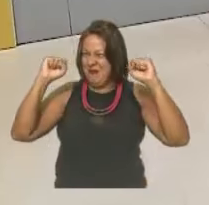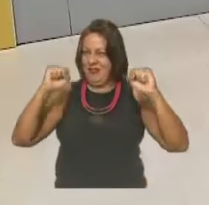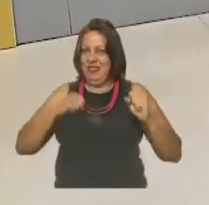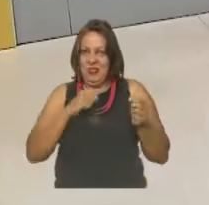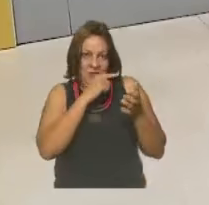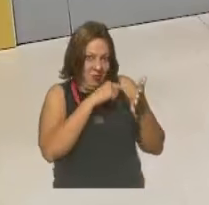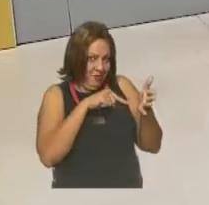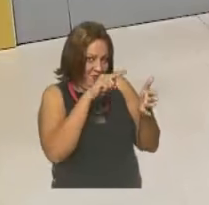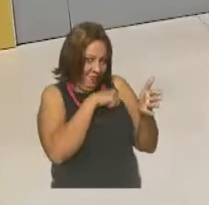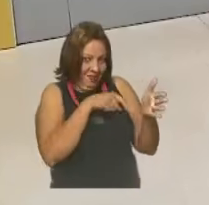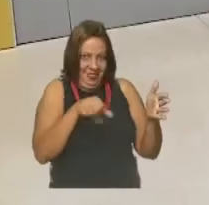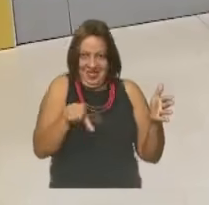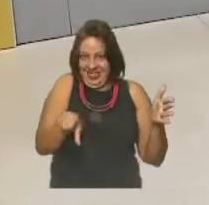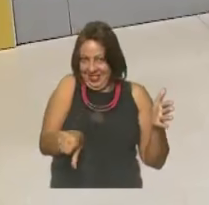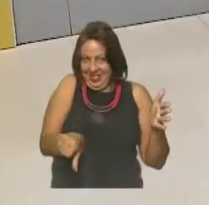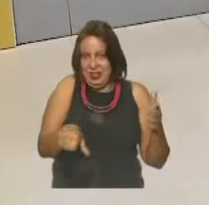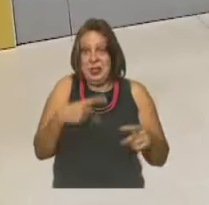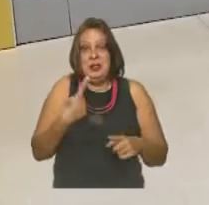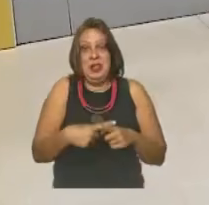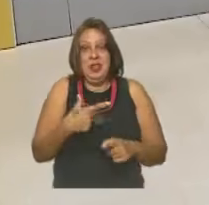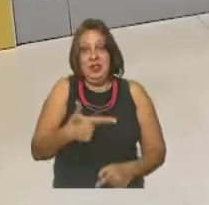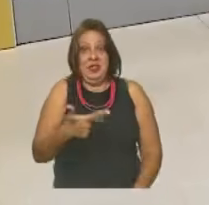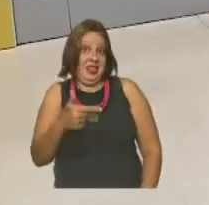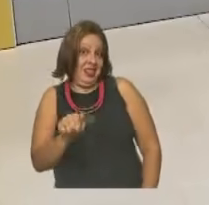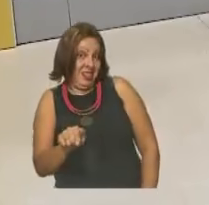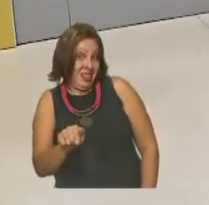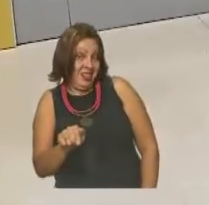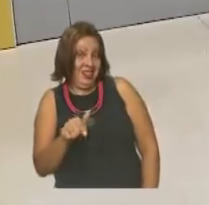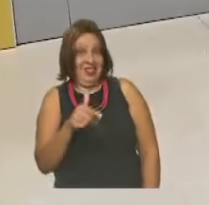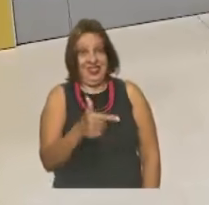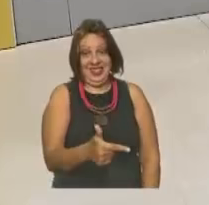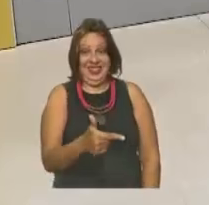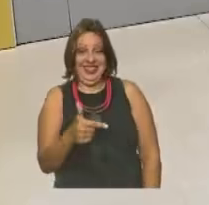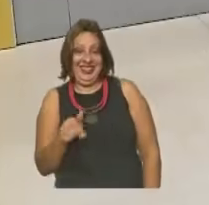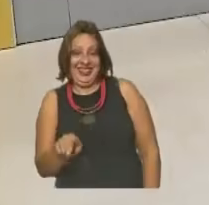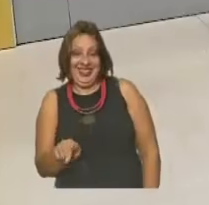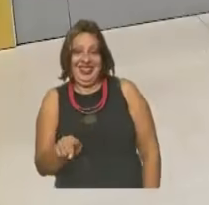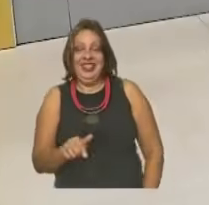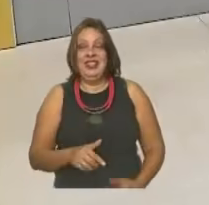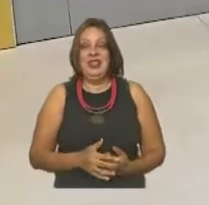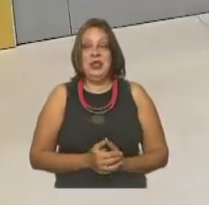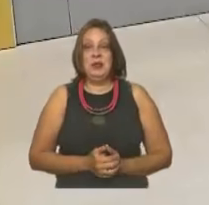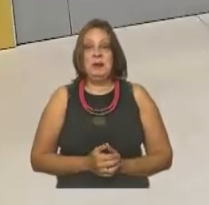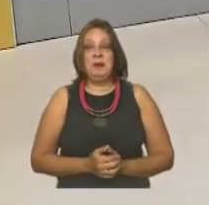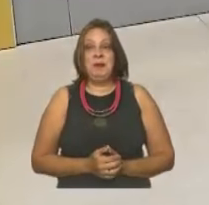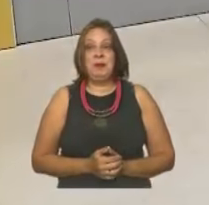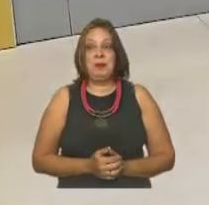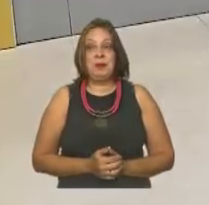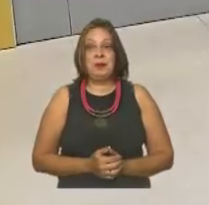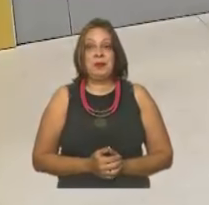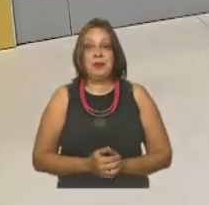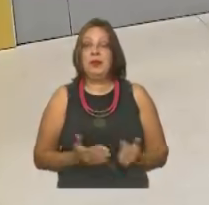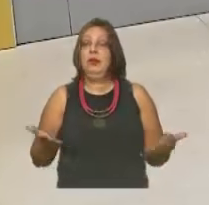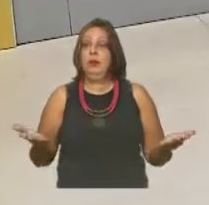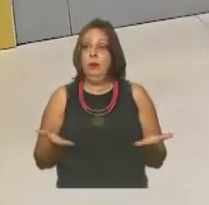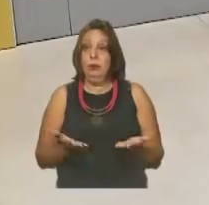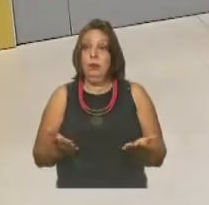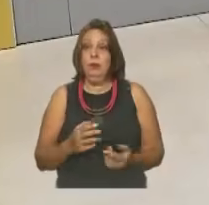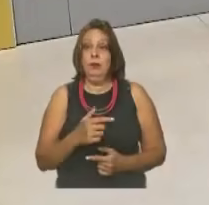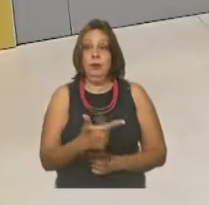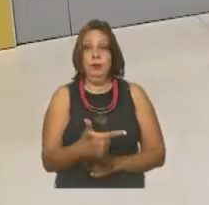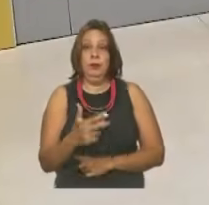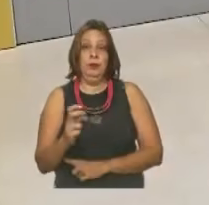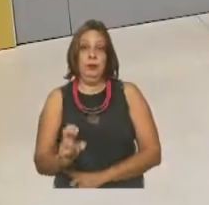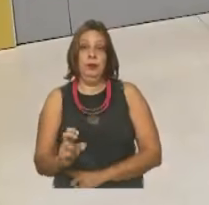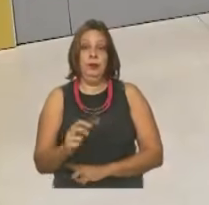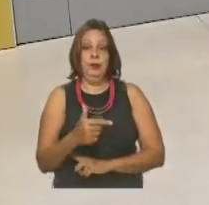9, porque o 27, que combina com a Beth, saiu. 27. 27, agora